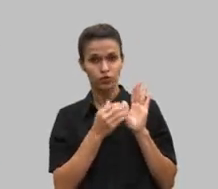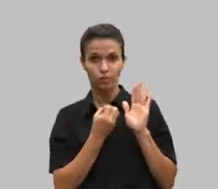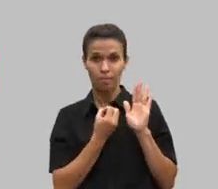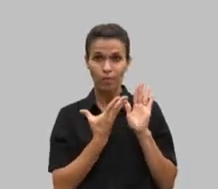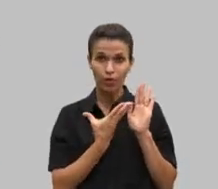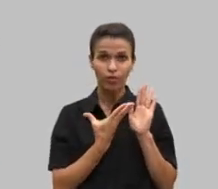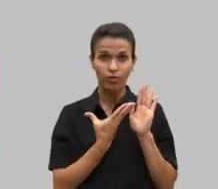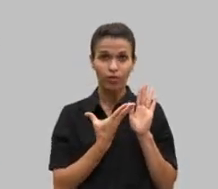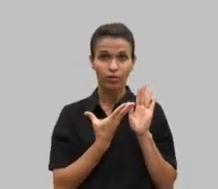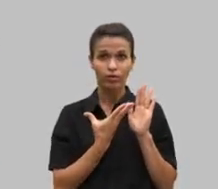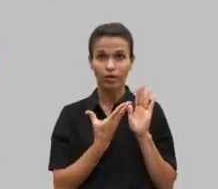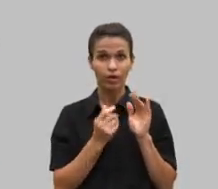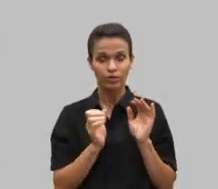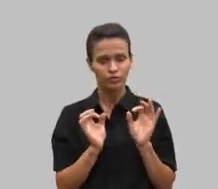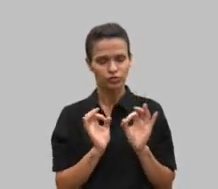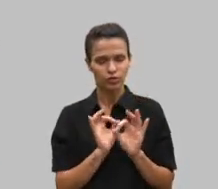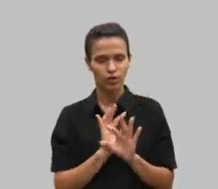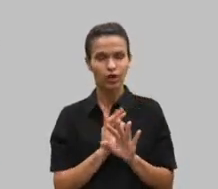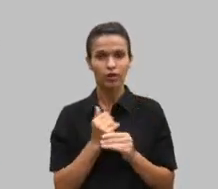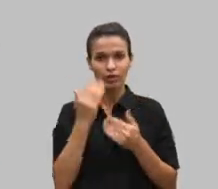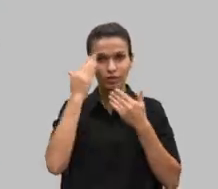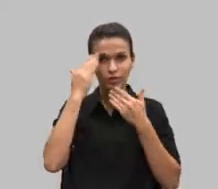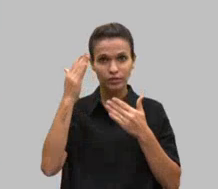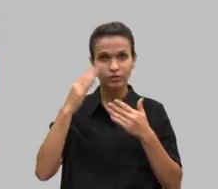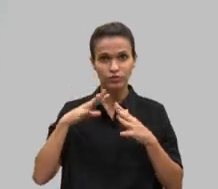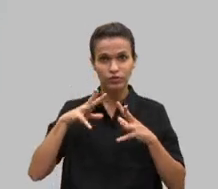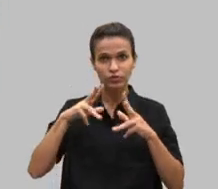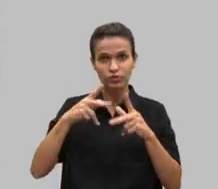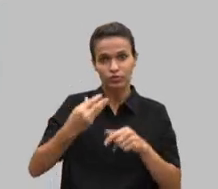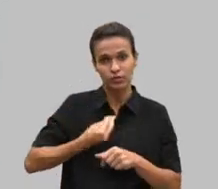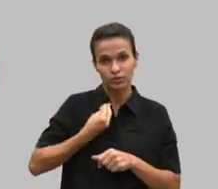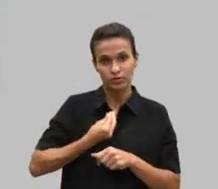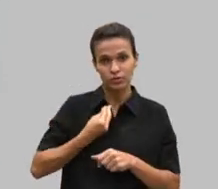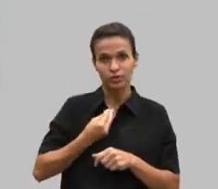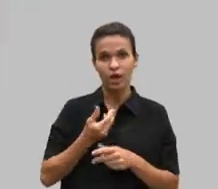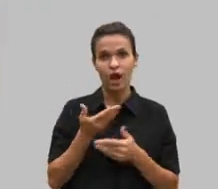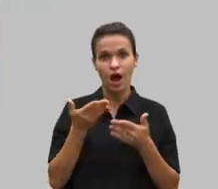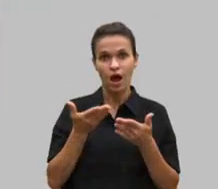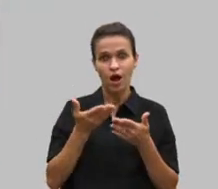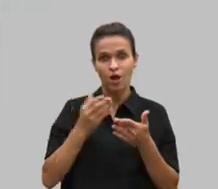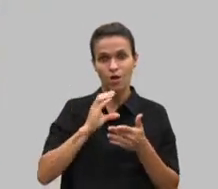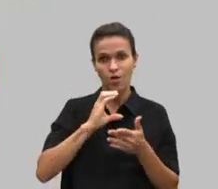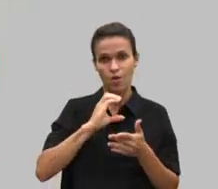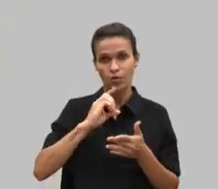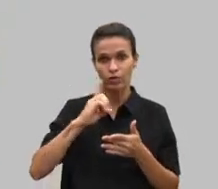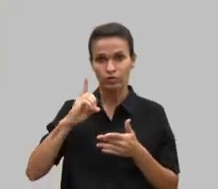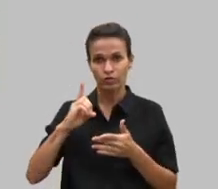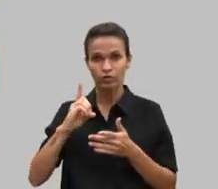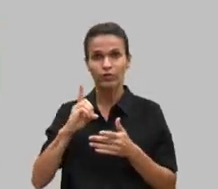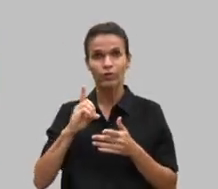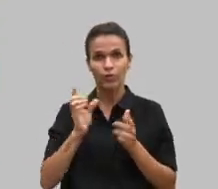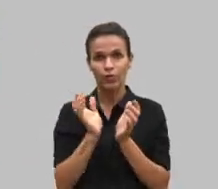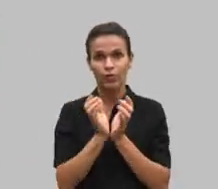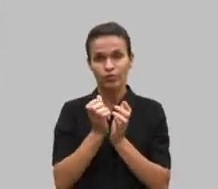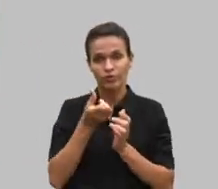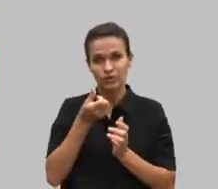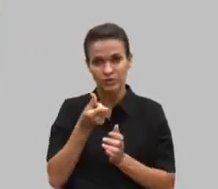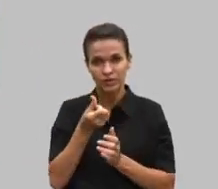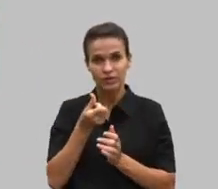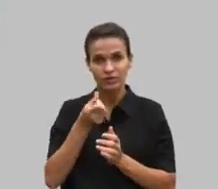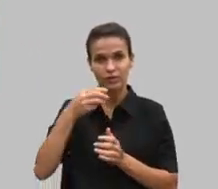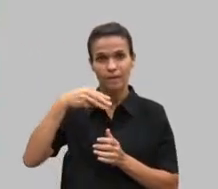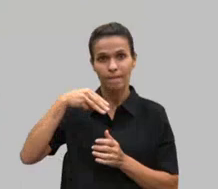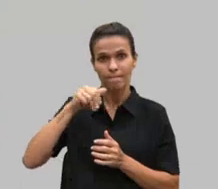apenas isso agradeço muito a todos que estão aqui com a palavra o coordenador do grupo seis Mateus Pereira dos Santos